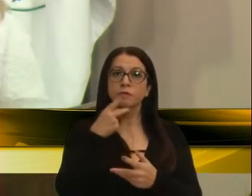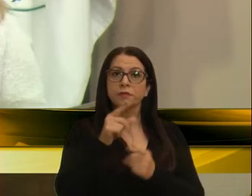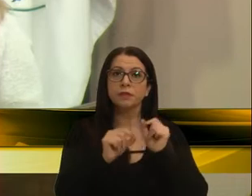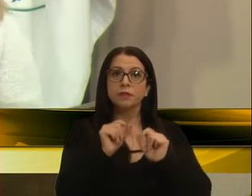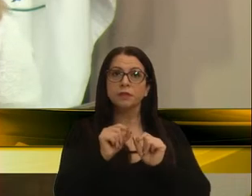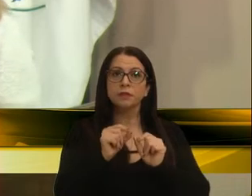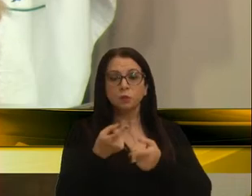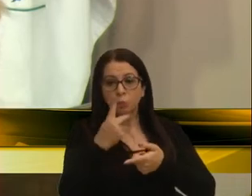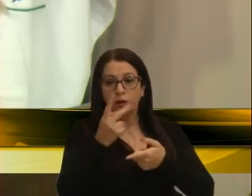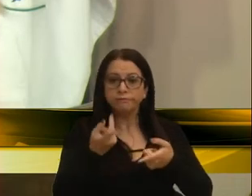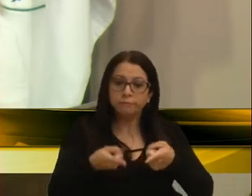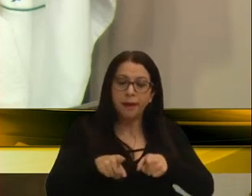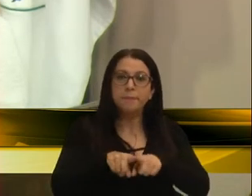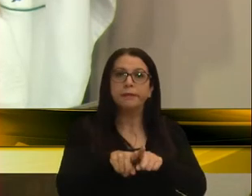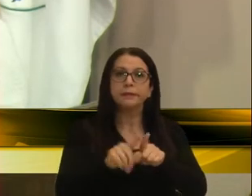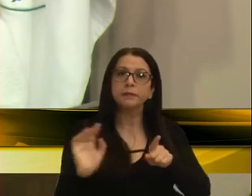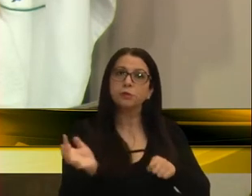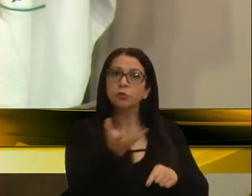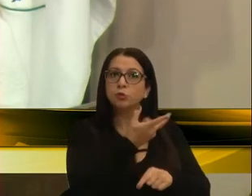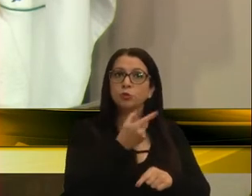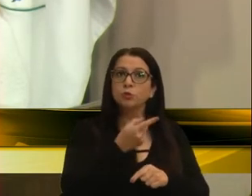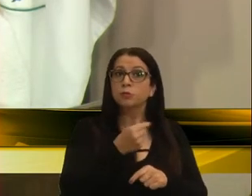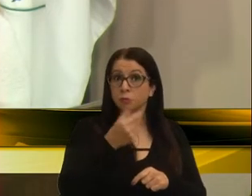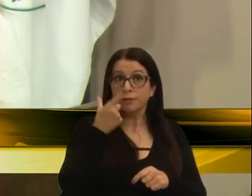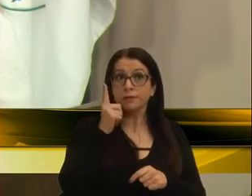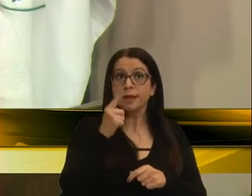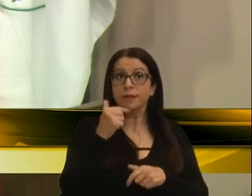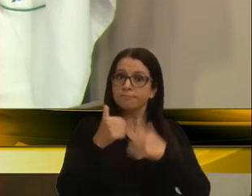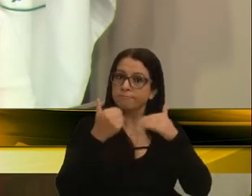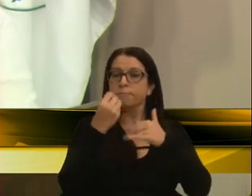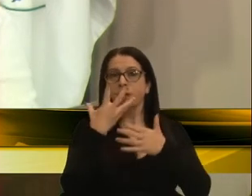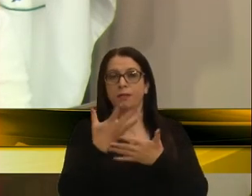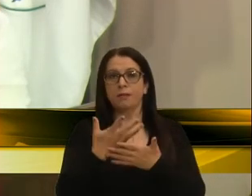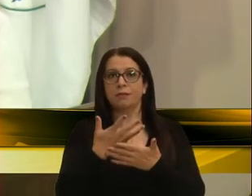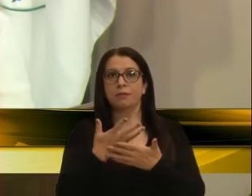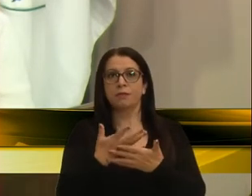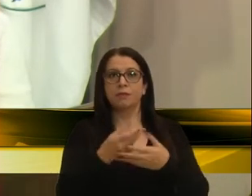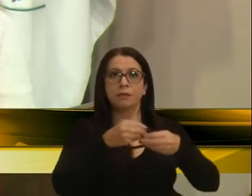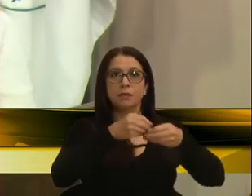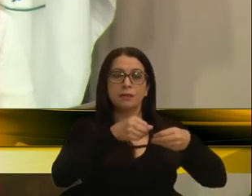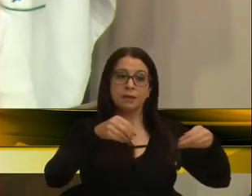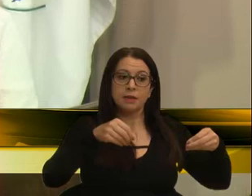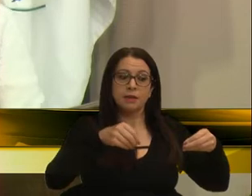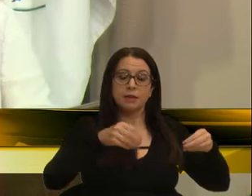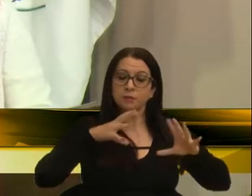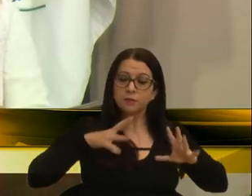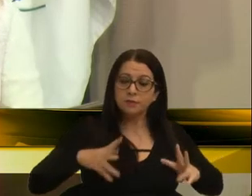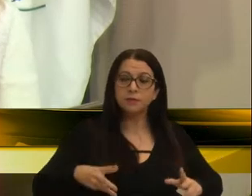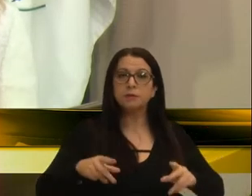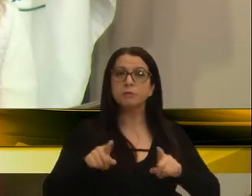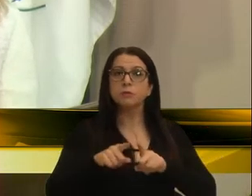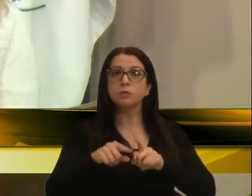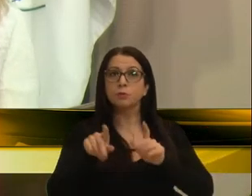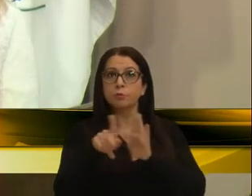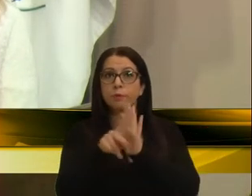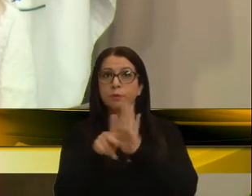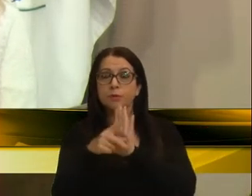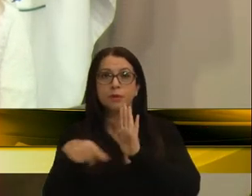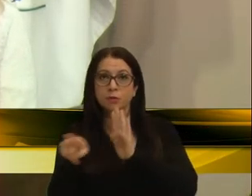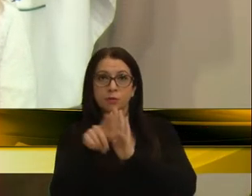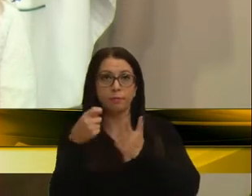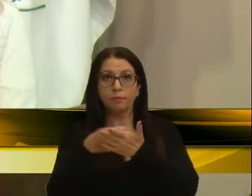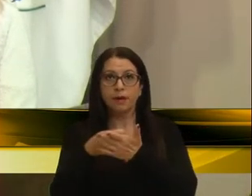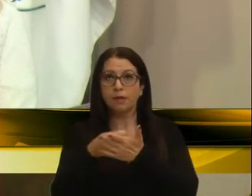uma parceria onde todos ganham. Nós temos os terrenos limpos, o proprietário não estaria